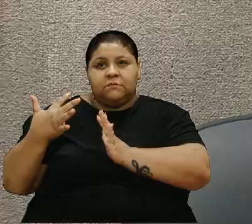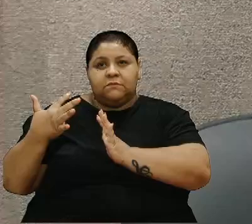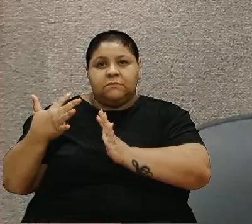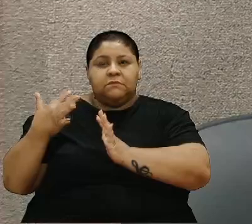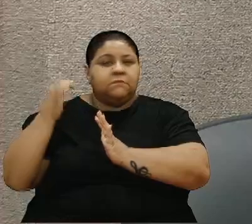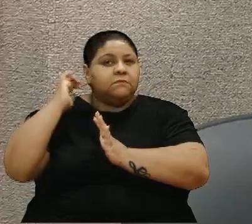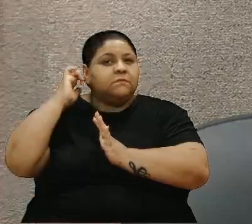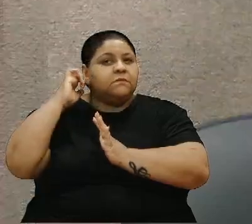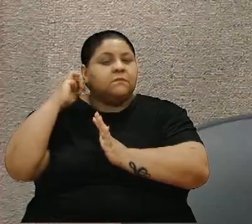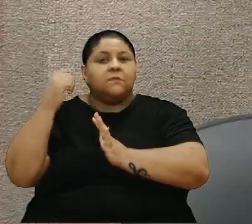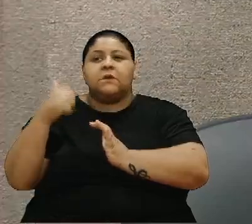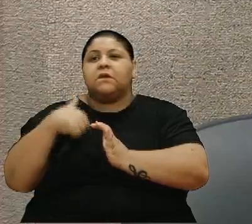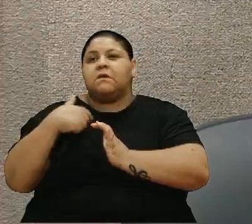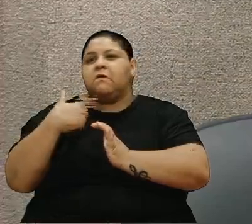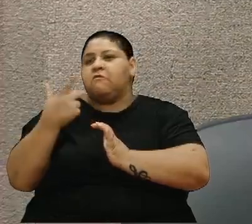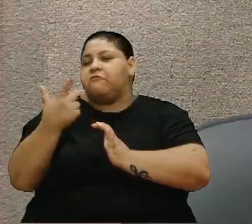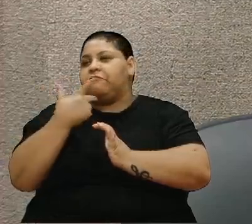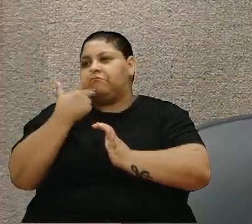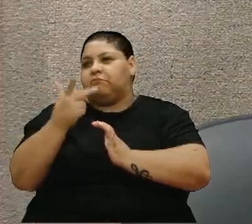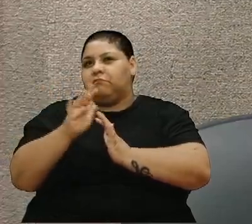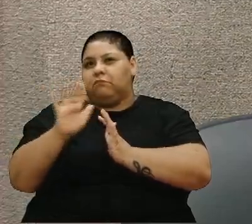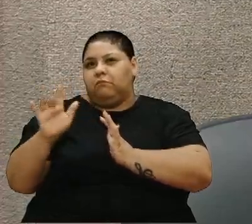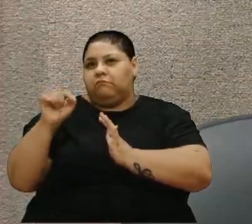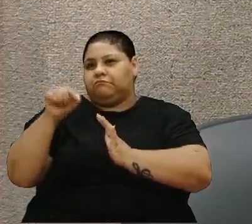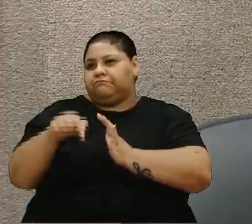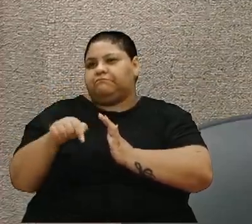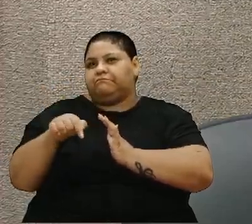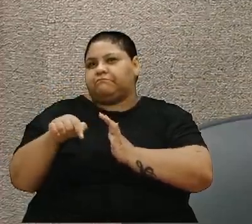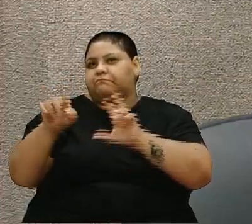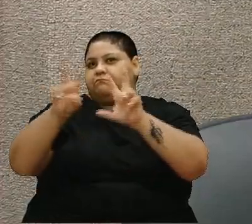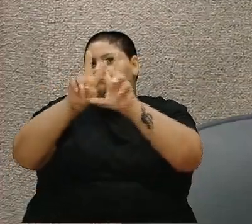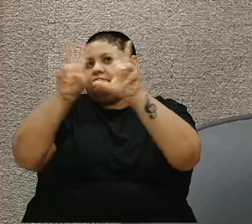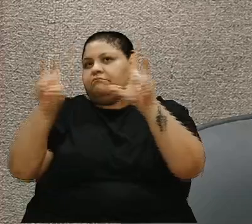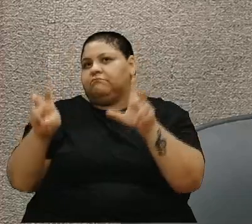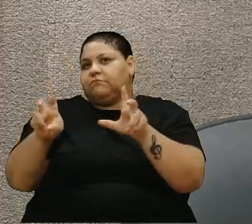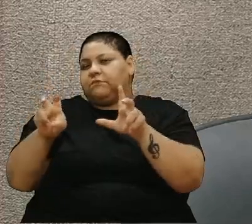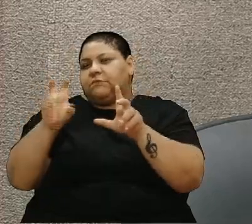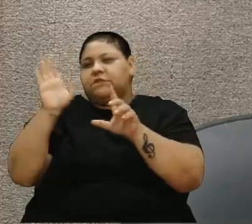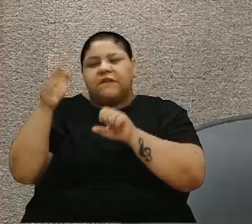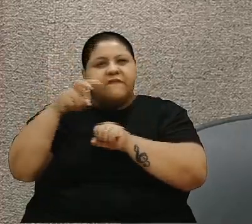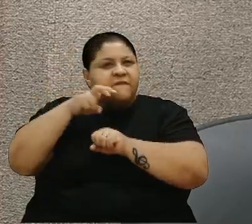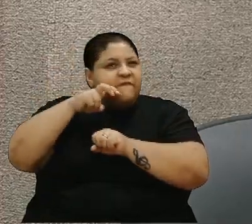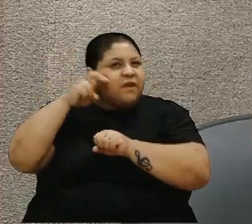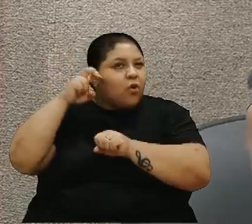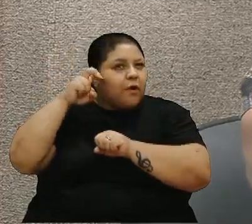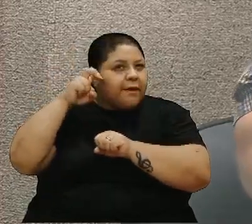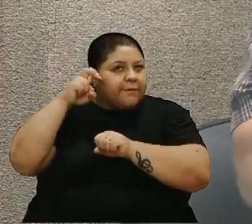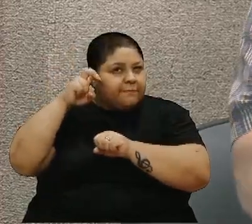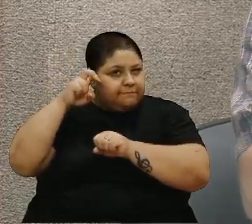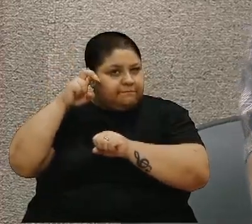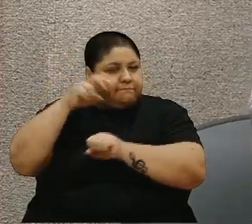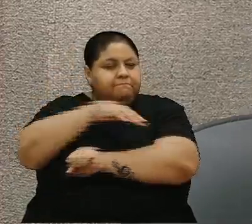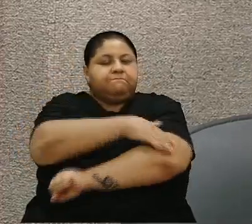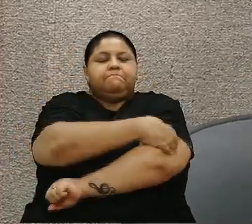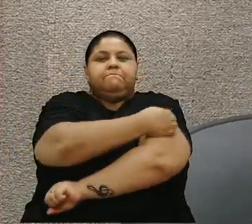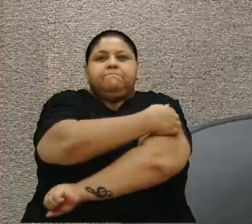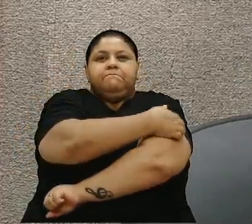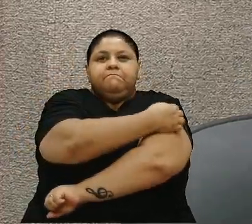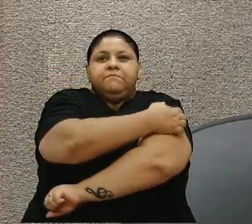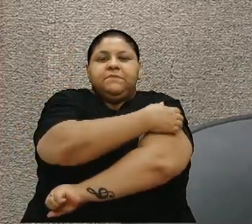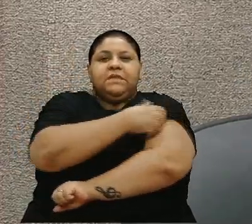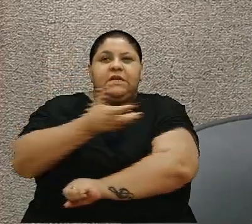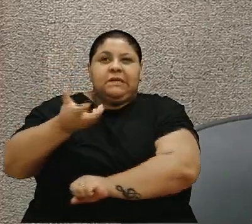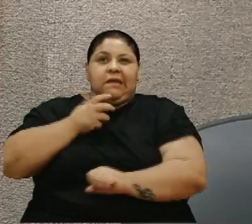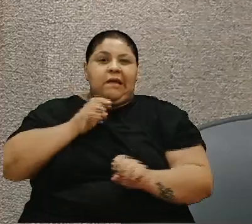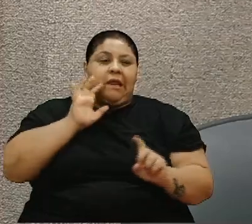voto. E eu diria que esse é o tipo da pauta do constrangimento. Tá? Querer impor